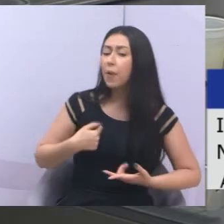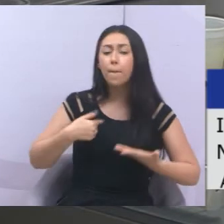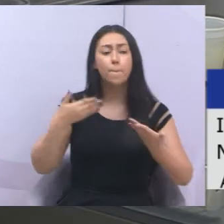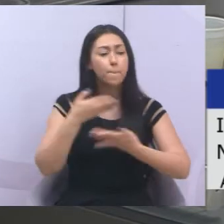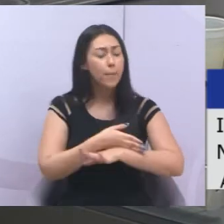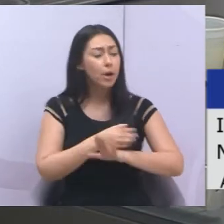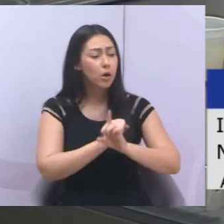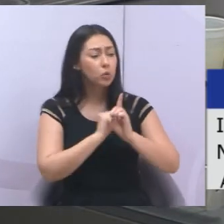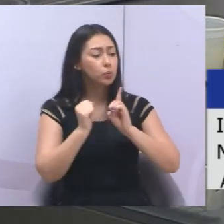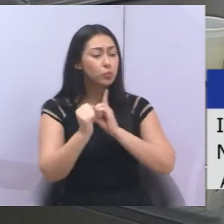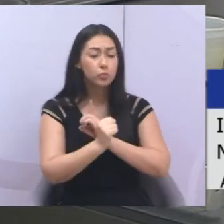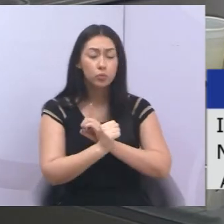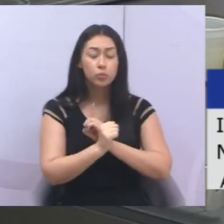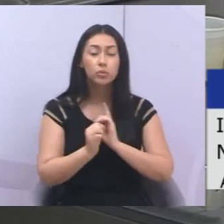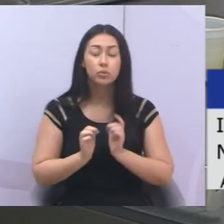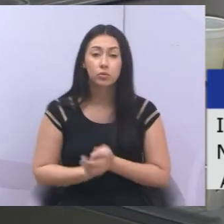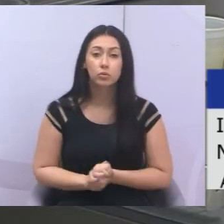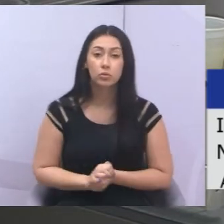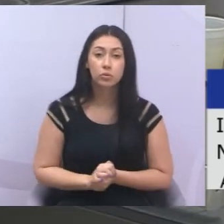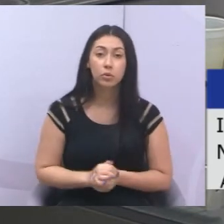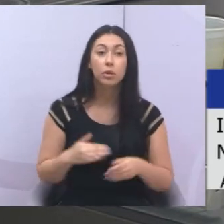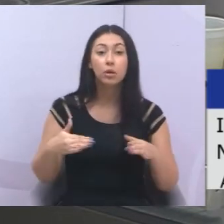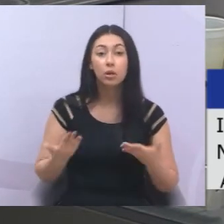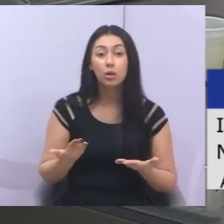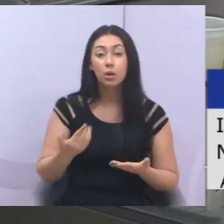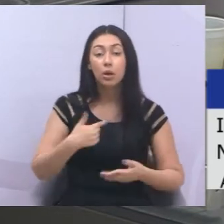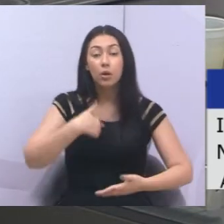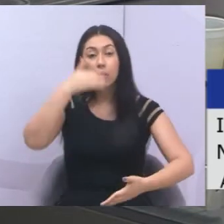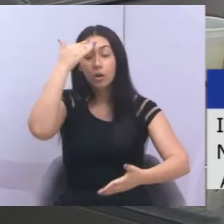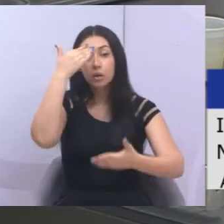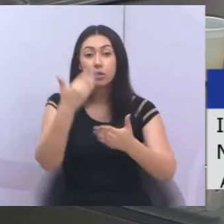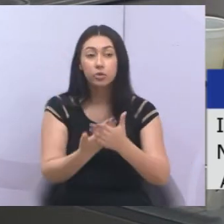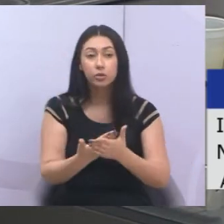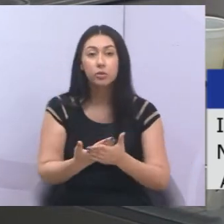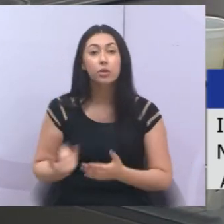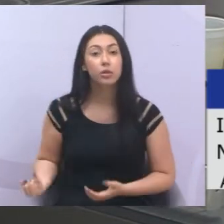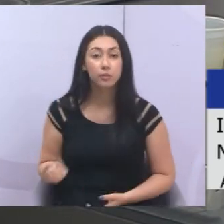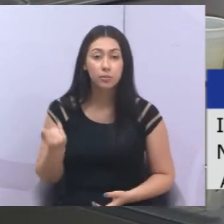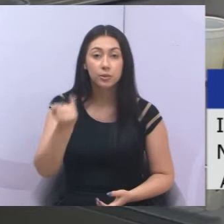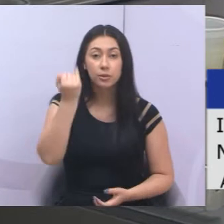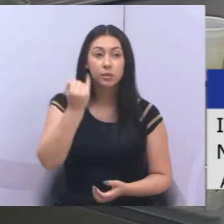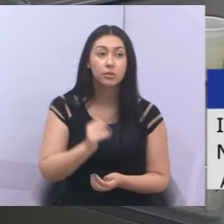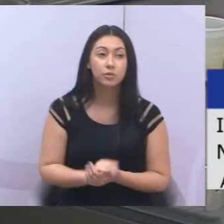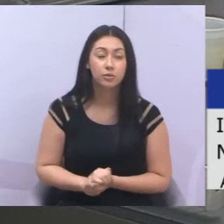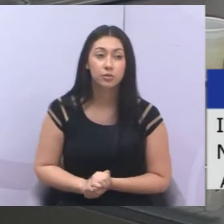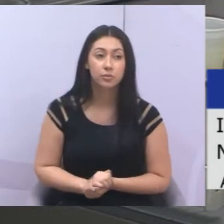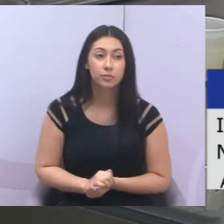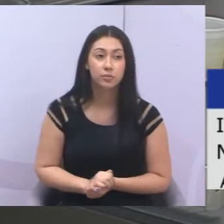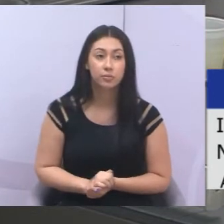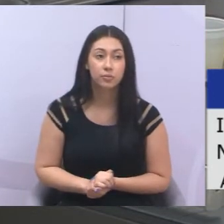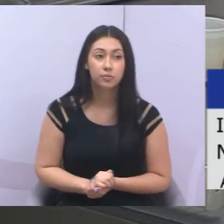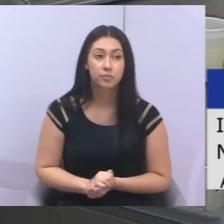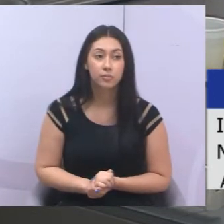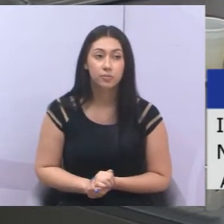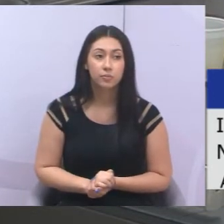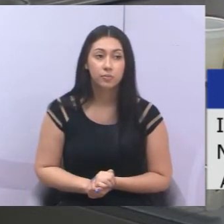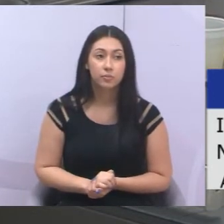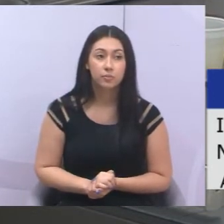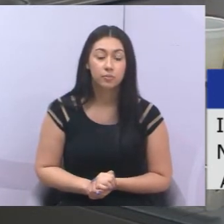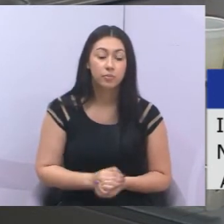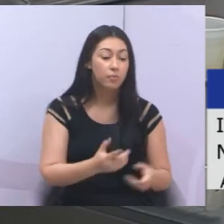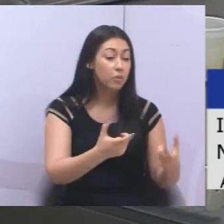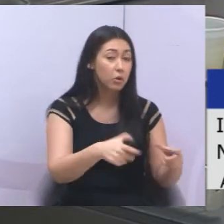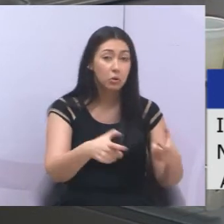sociedade. Então, eu acredito que isso é muito importante. Né? A questão de